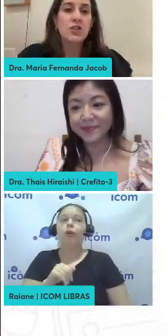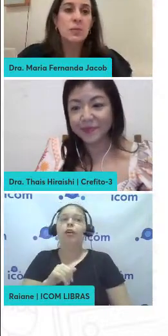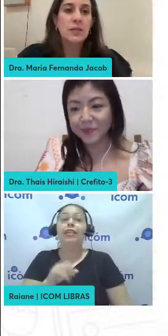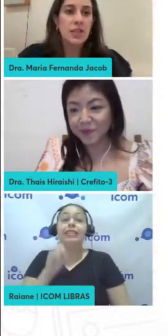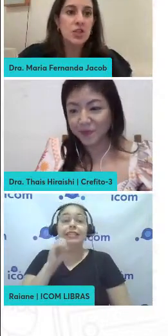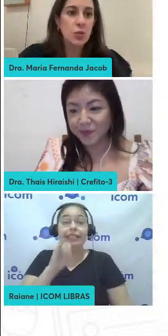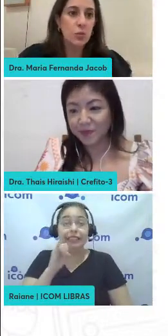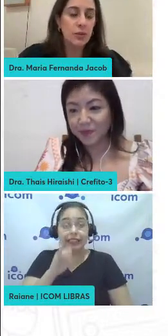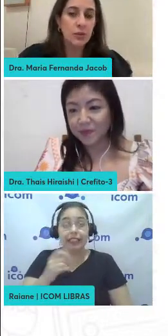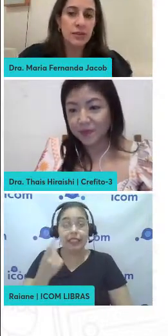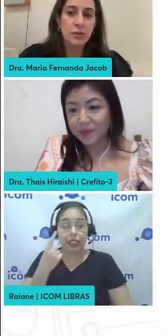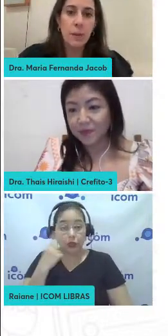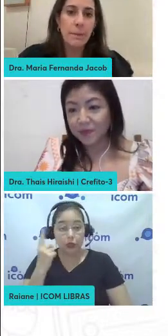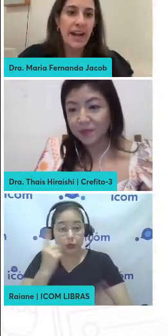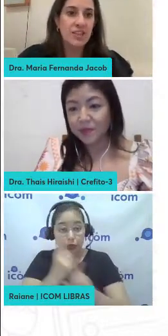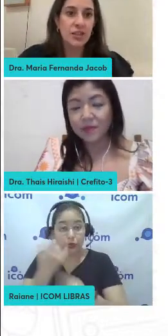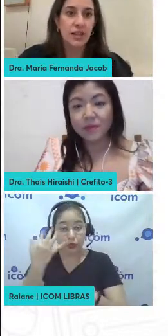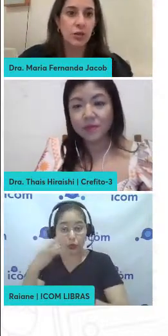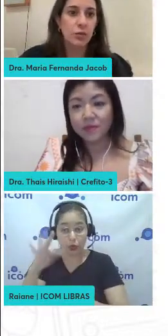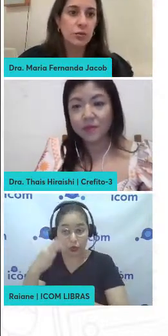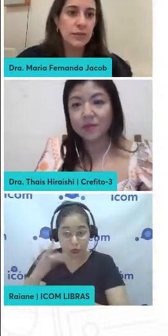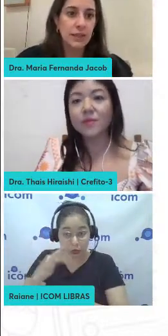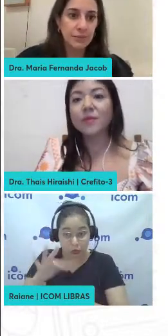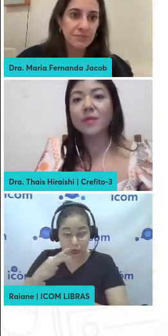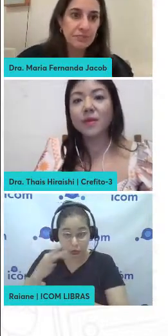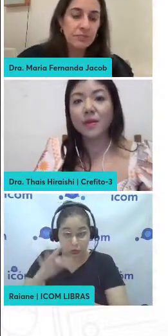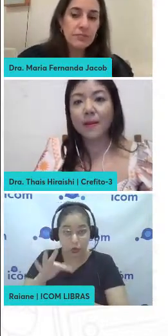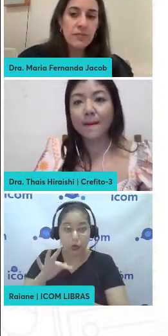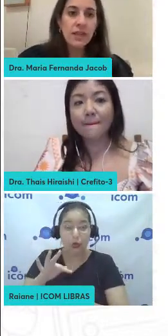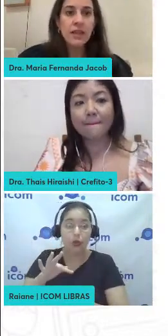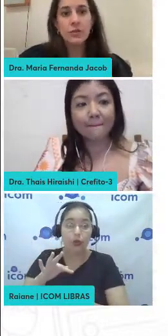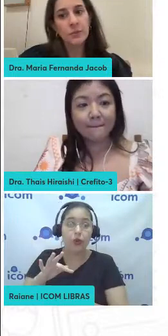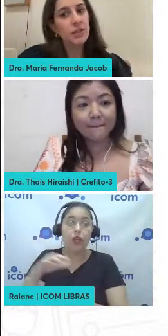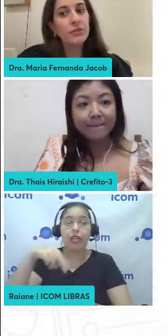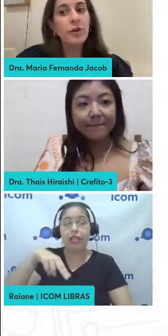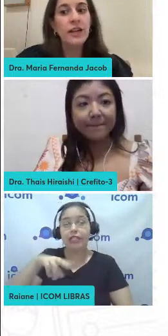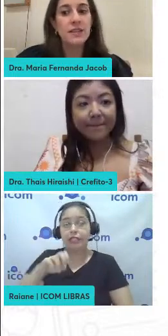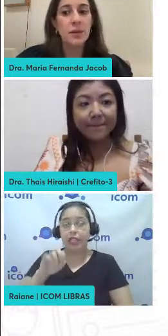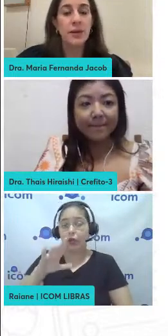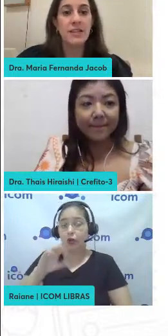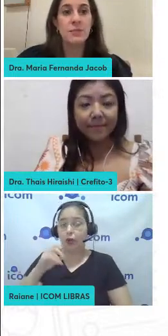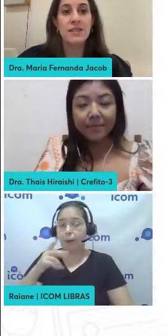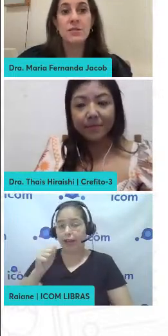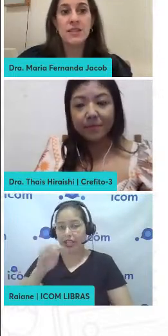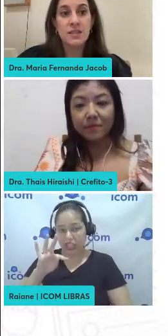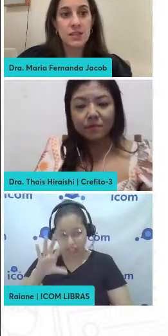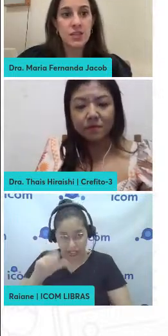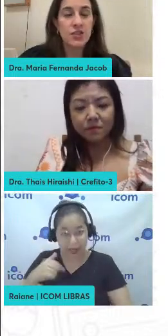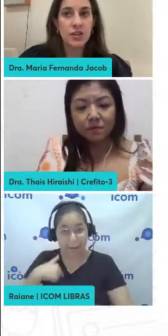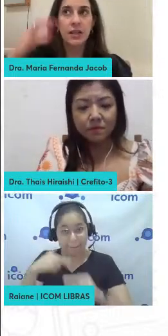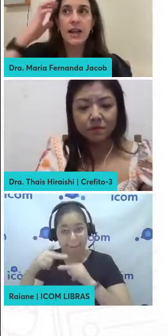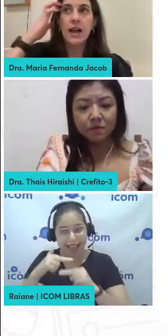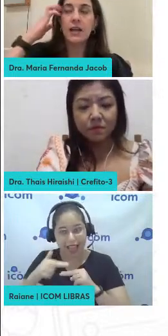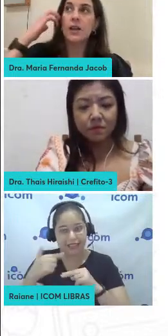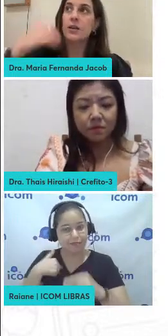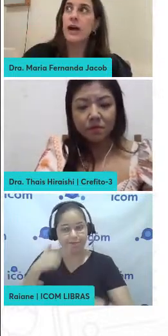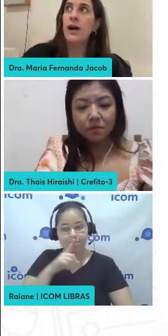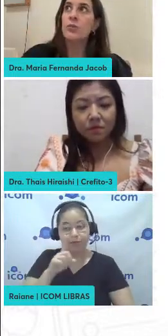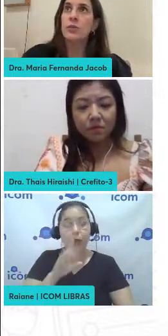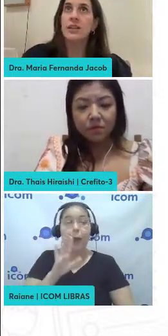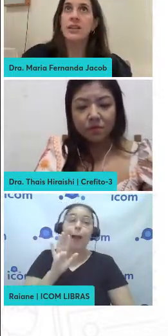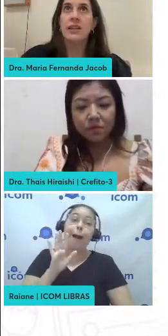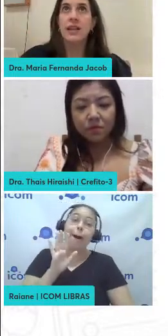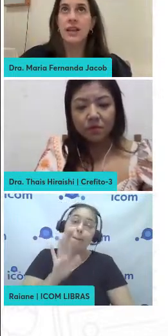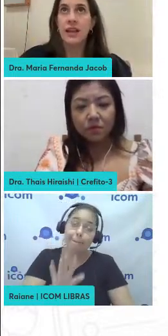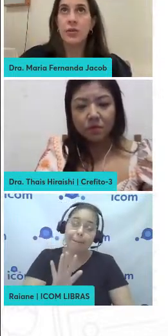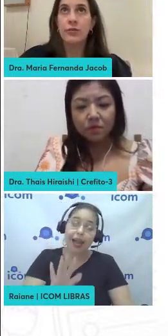de frente a um paciente com uma dor neuropática aguda, eu também não vou realizar o Pilates, mas não existe